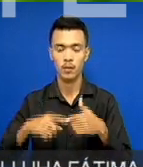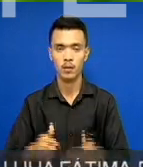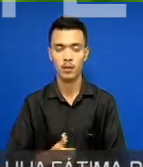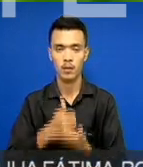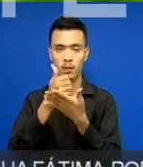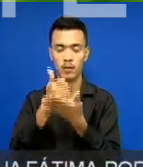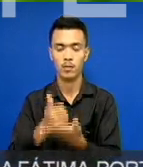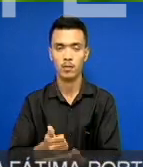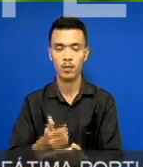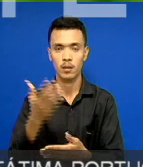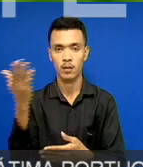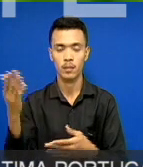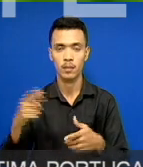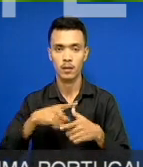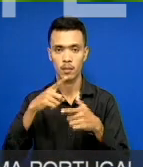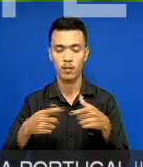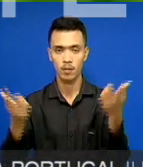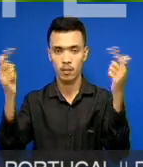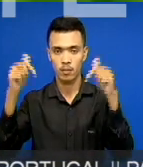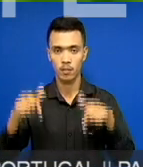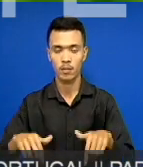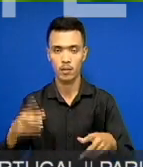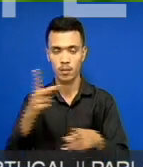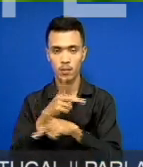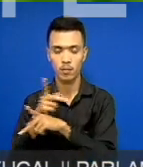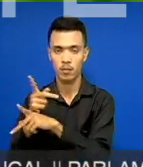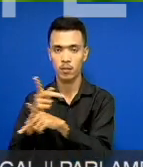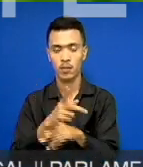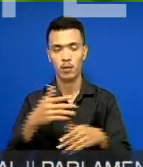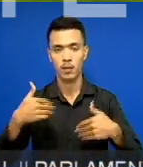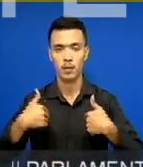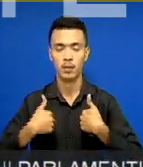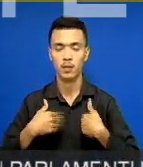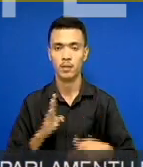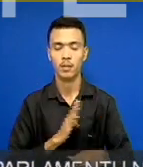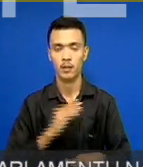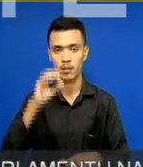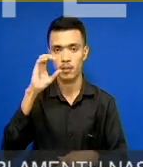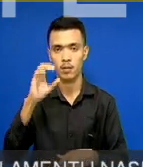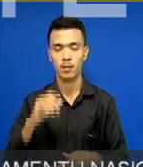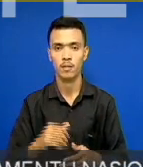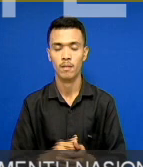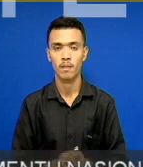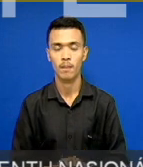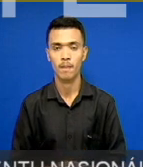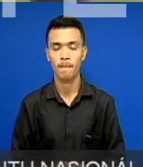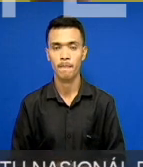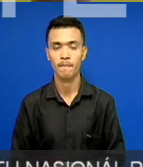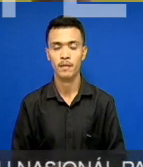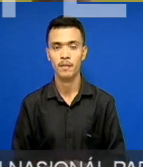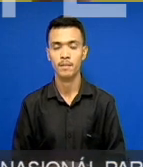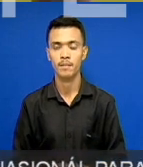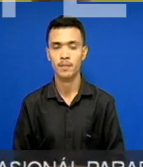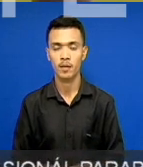tratamento en ba. Depois sir mai fal controla ya. HOREX. Hospital Regional Eduardo Ximenez Baucau